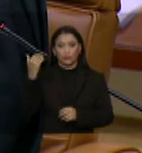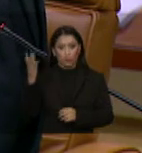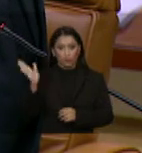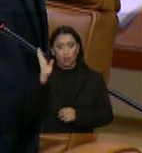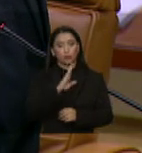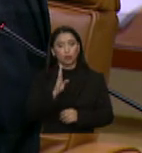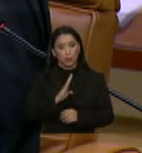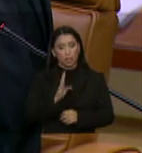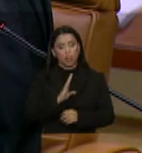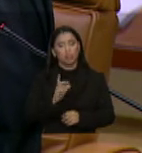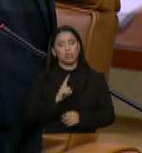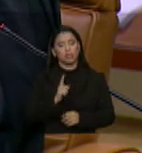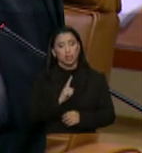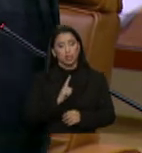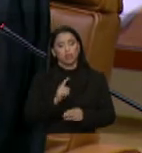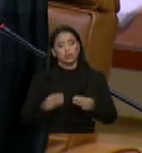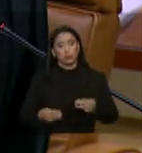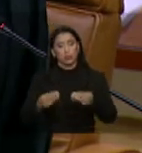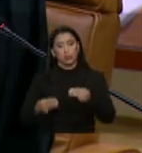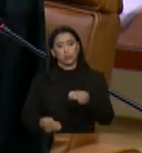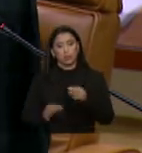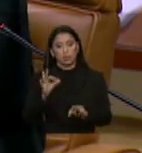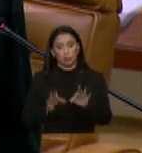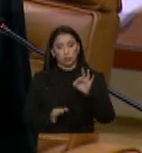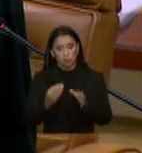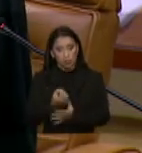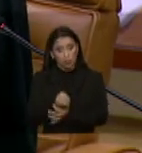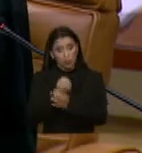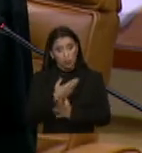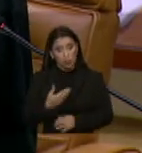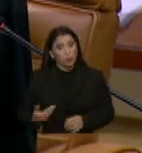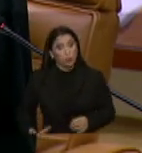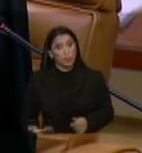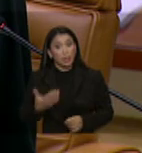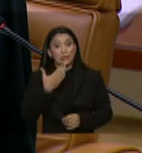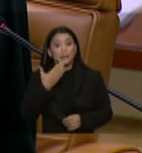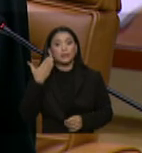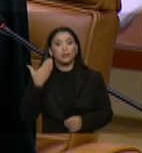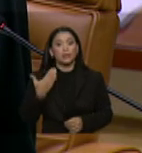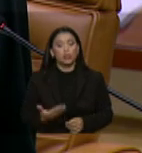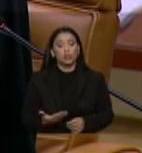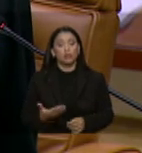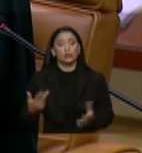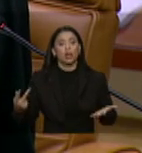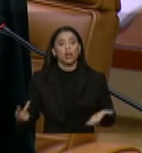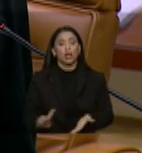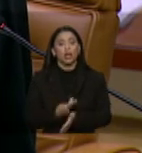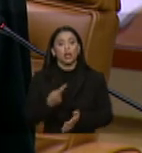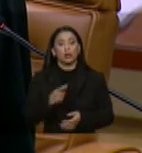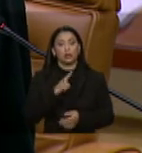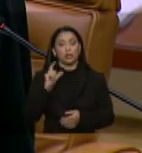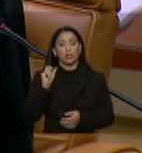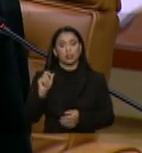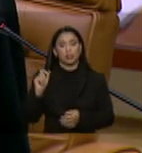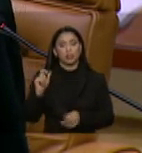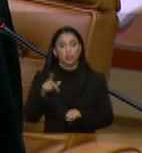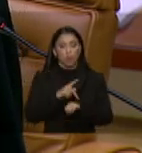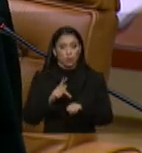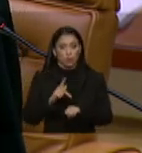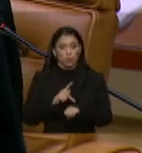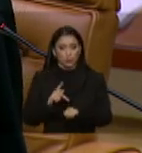da justiça e Segurança Pública essa informação esse pedido vai ao país onde